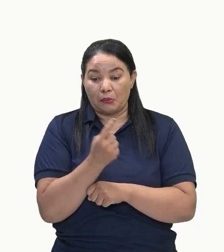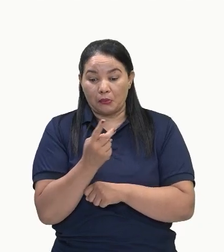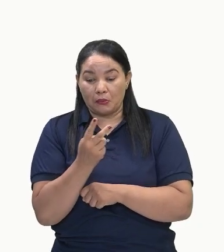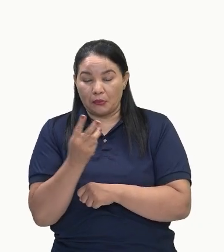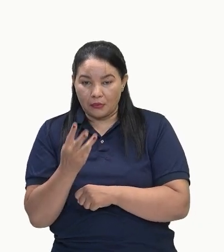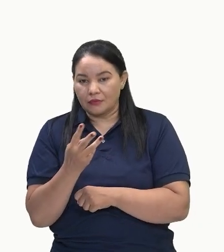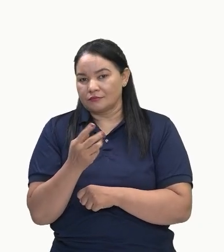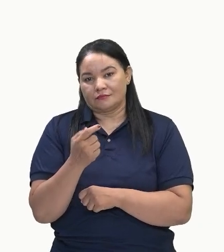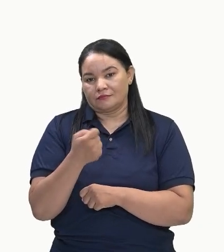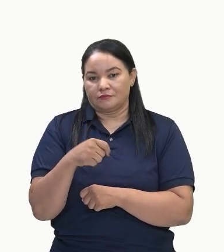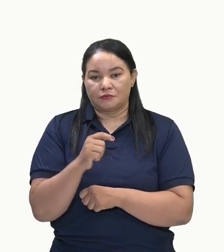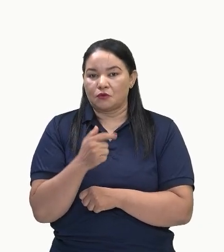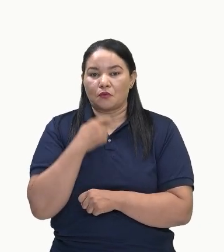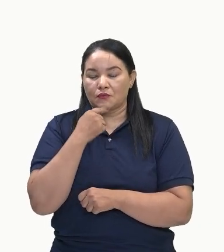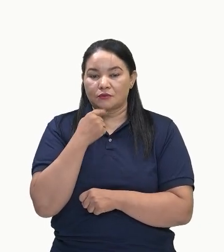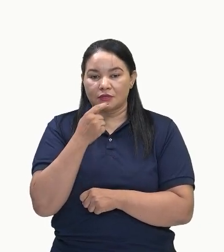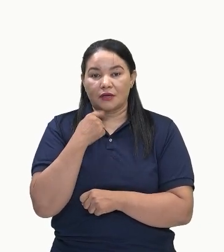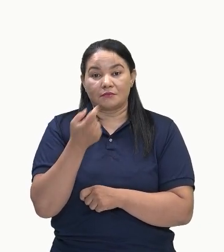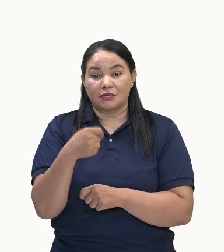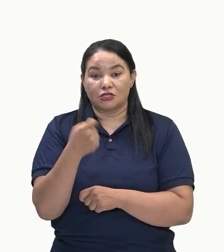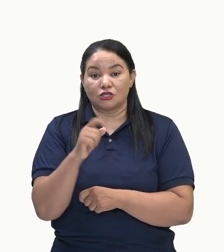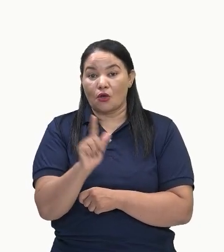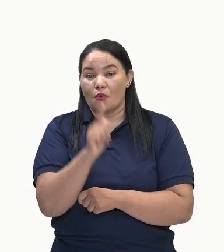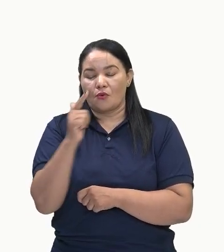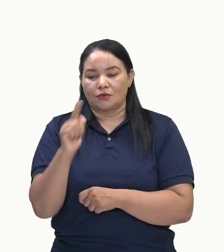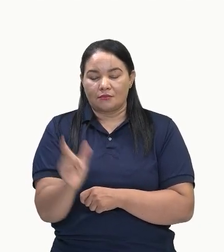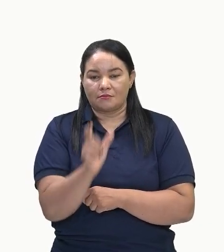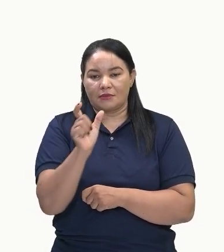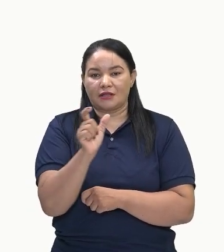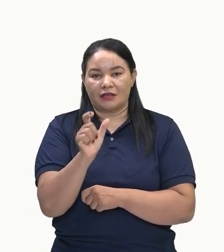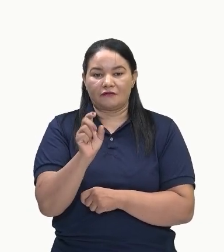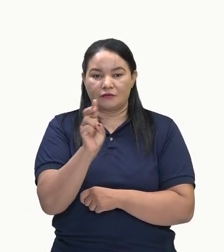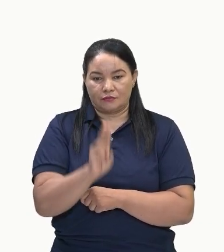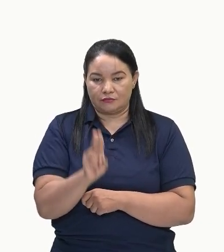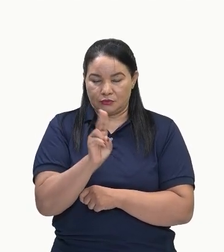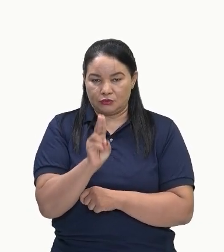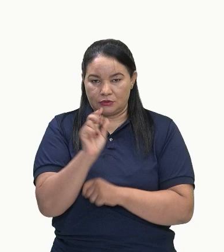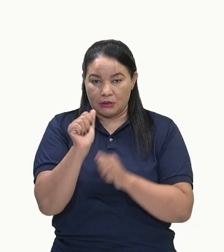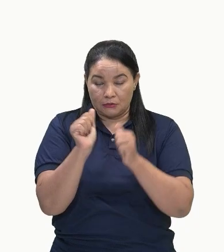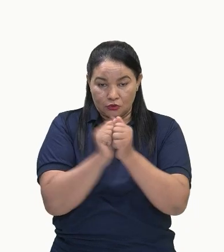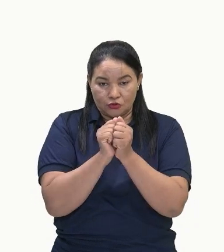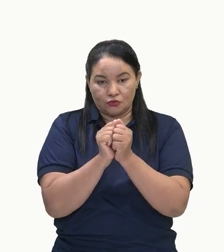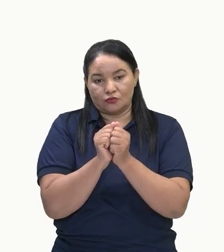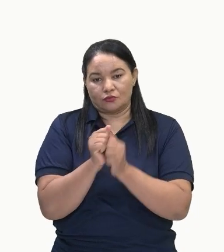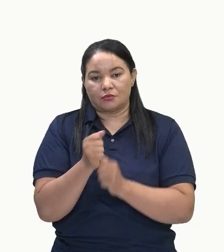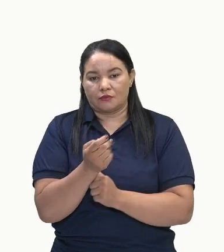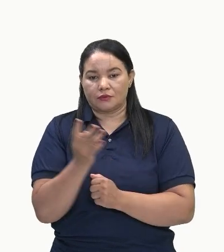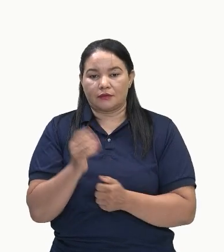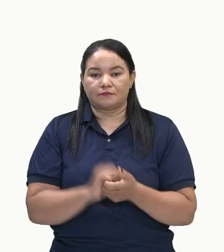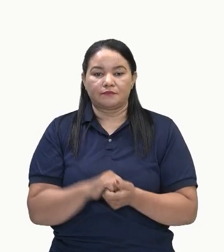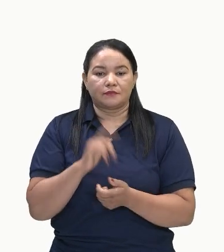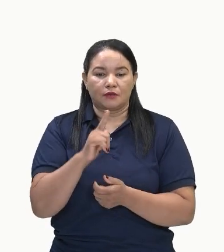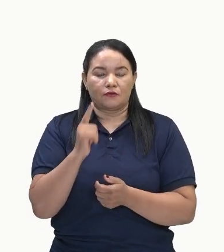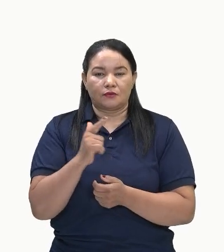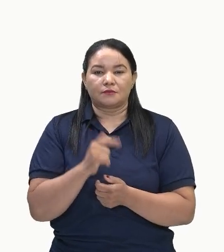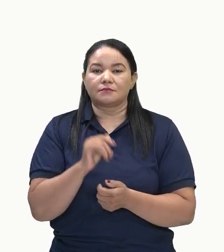certo? Eu vou precisar de um outro equipamento para medir essa quantidade. Ideias abstratas. Happiness,